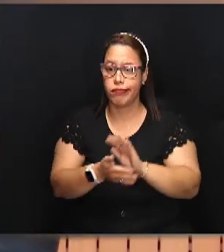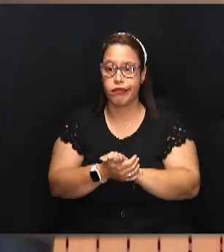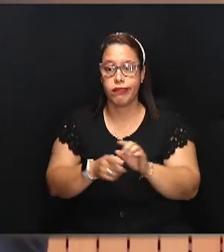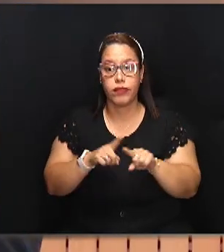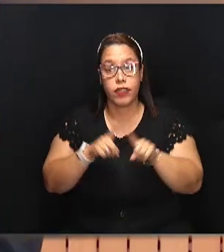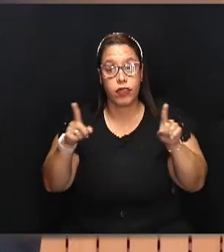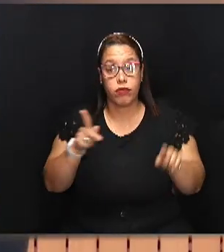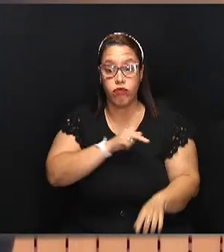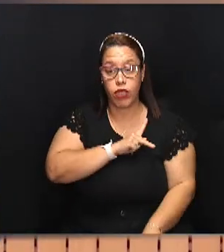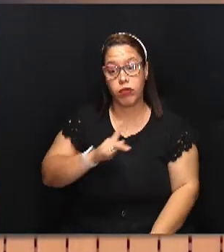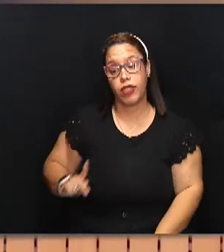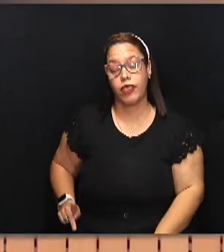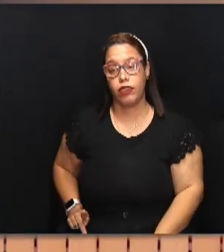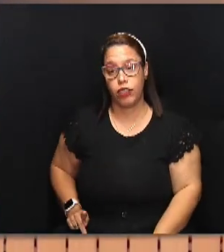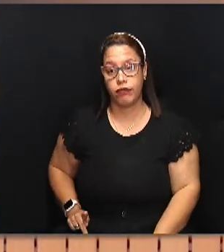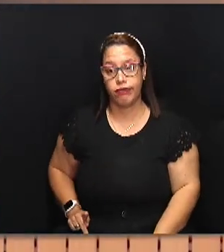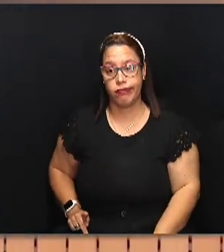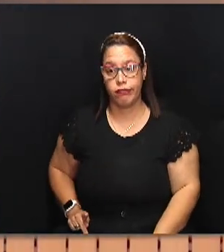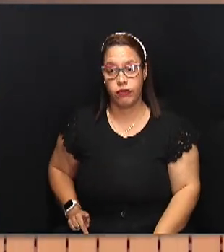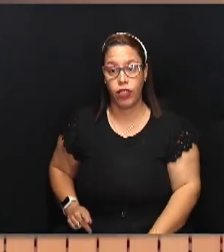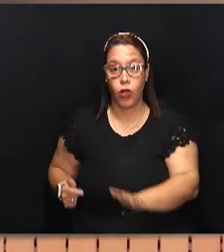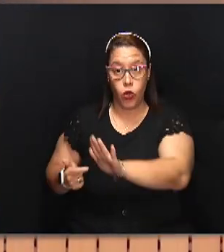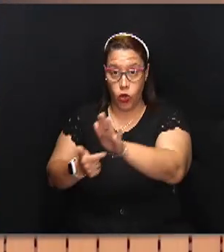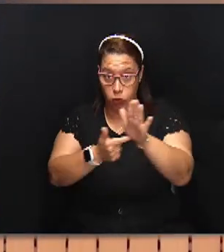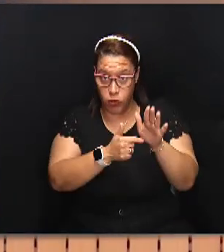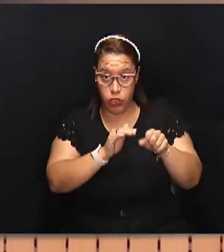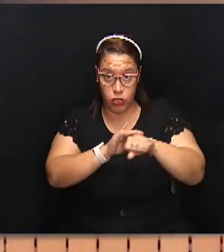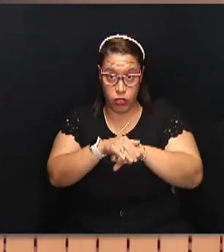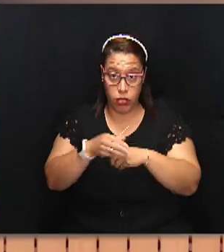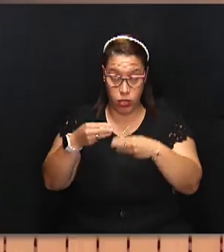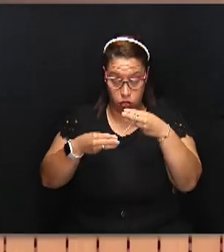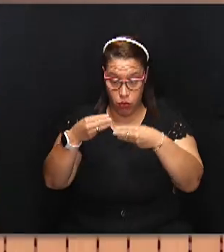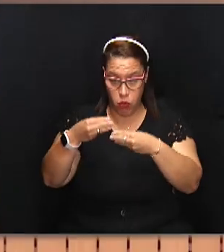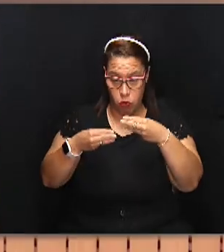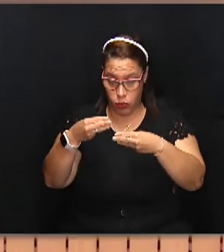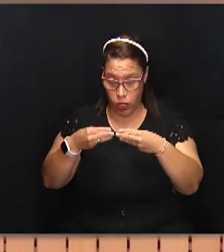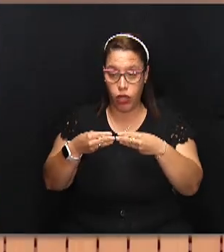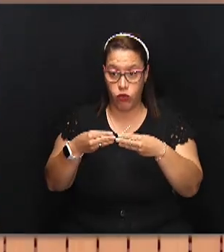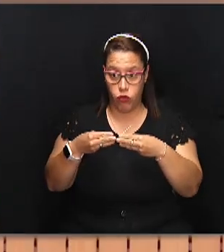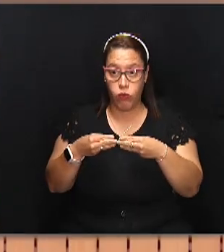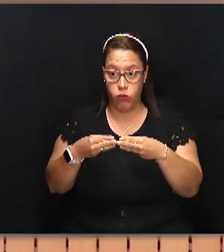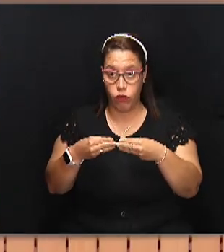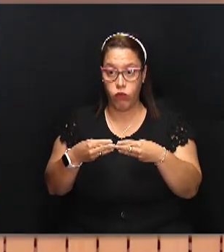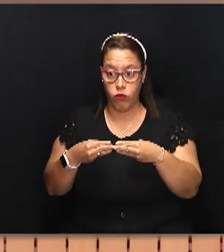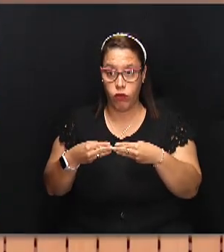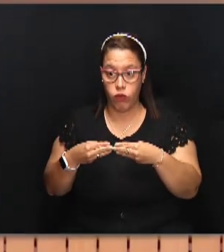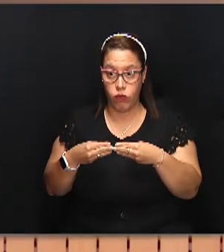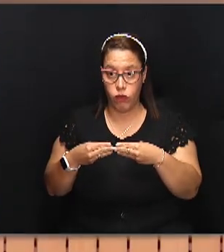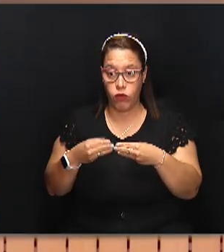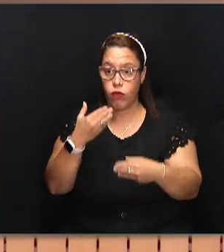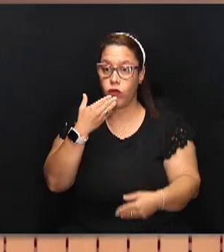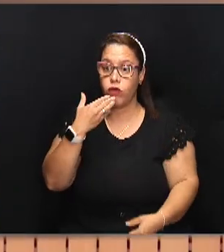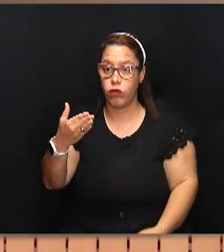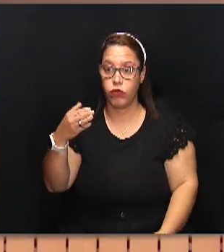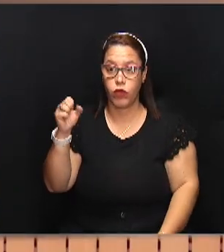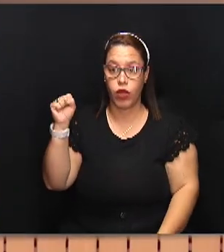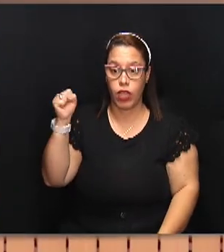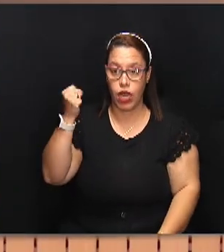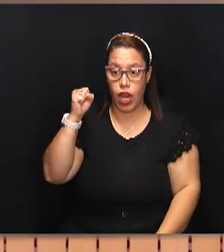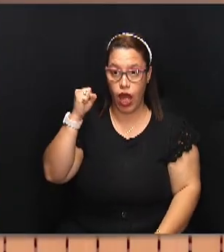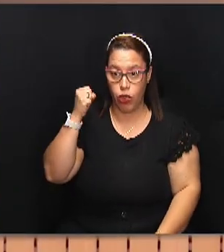Mas, senhor presidente, apresento essa noite uma moção a essa casa, em que apelo ao Senado